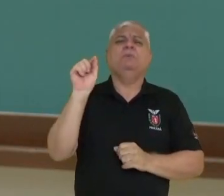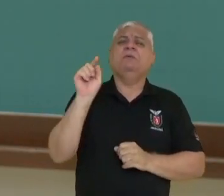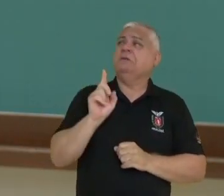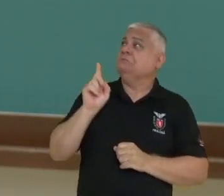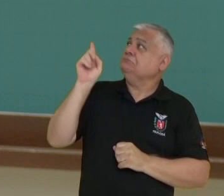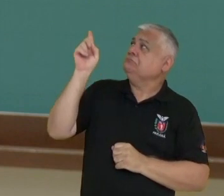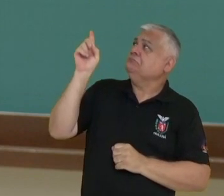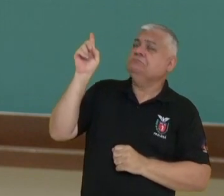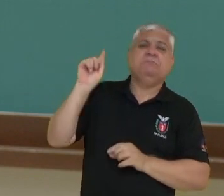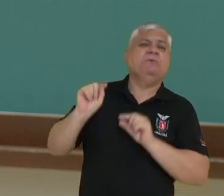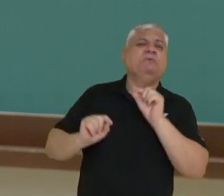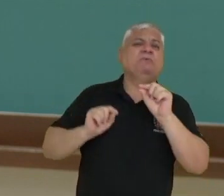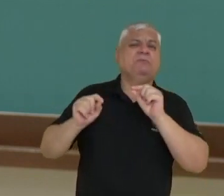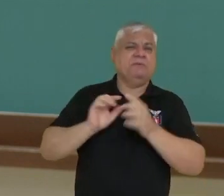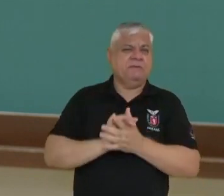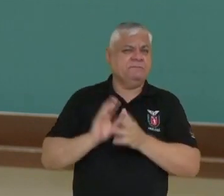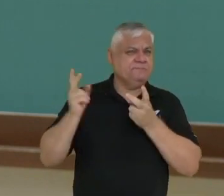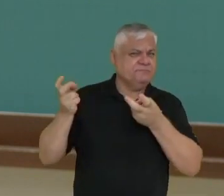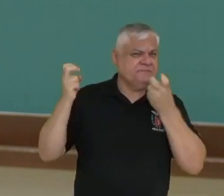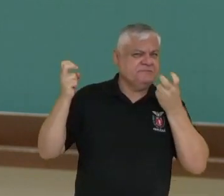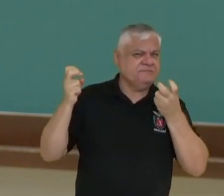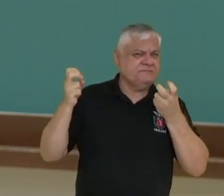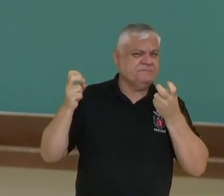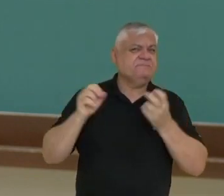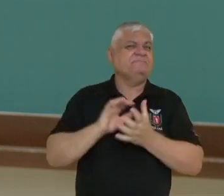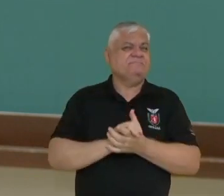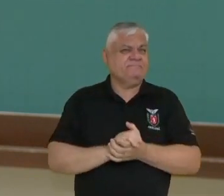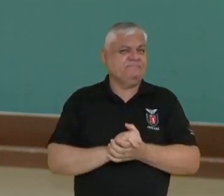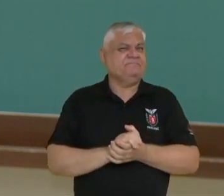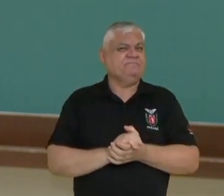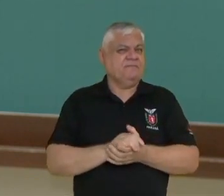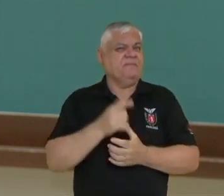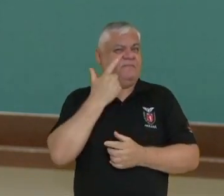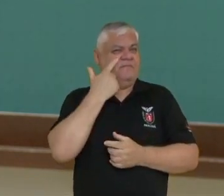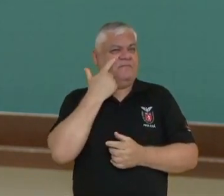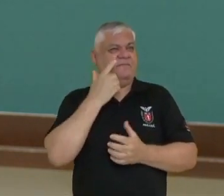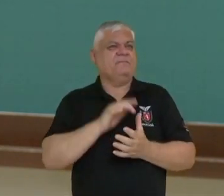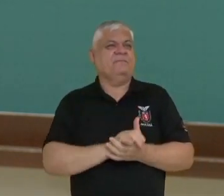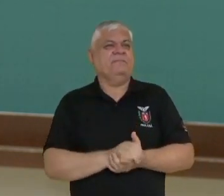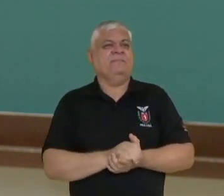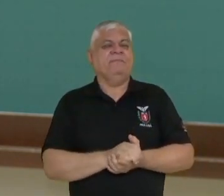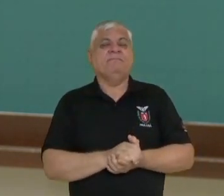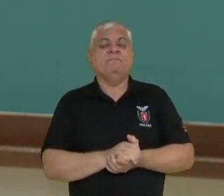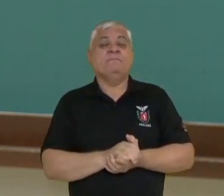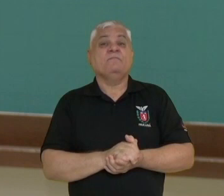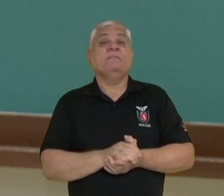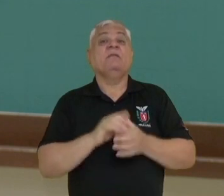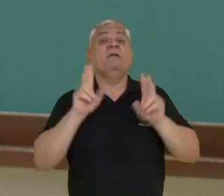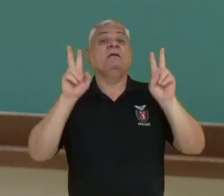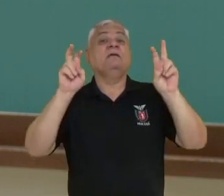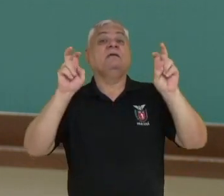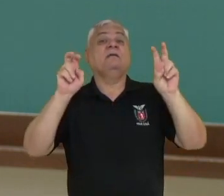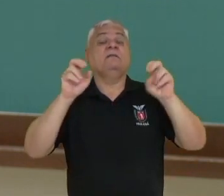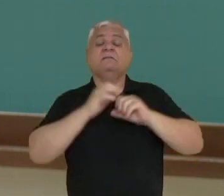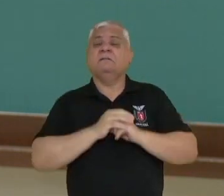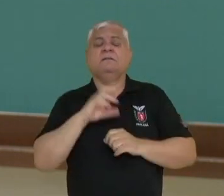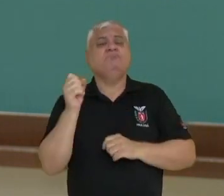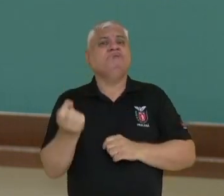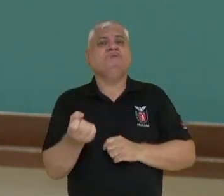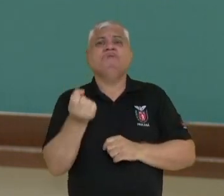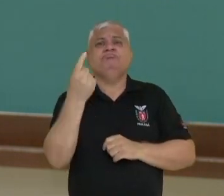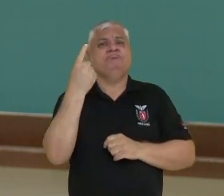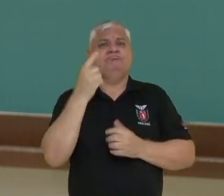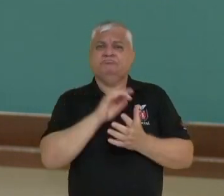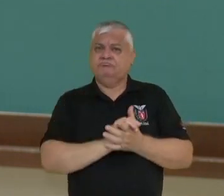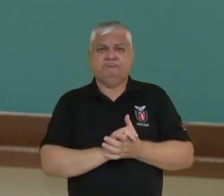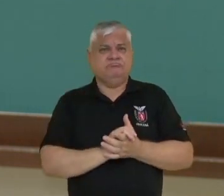aqui exatamente? Você percebeu? Então, acompanhe aqui comigo, né? Nós estamos falando de um fato inusitado.